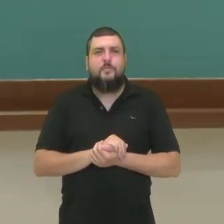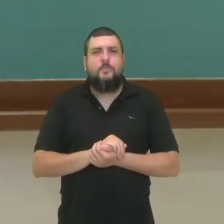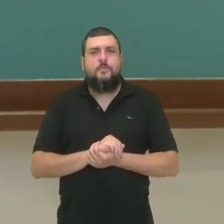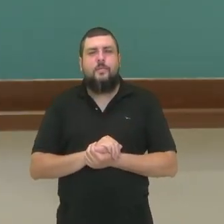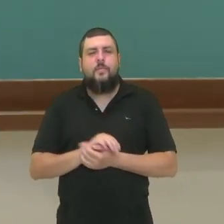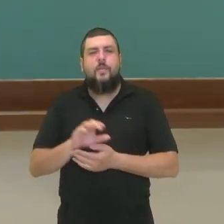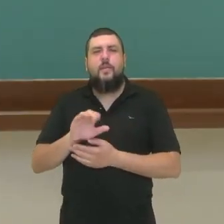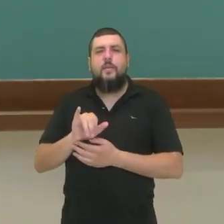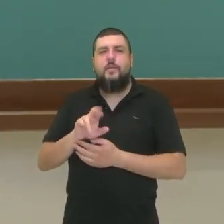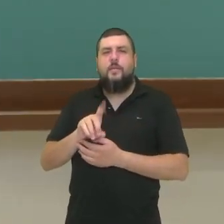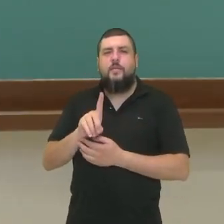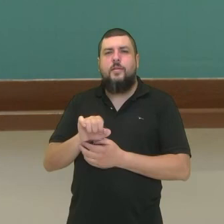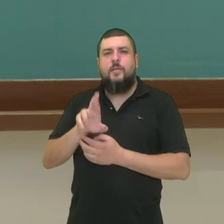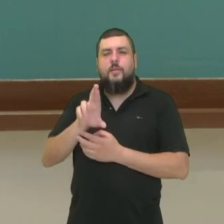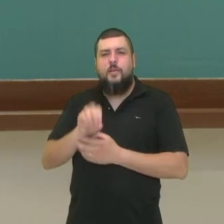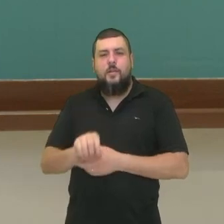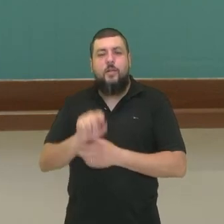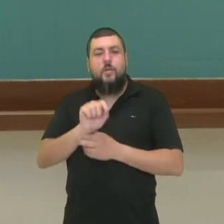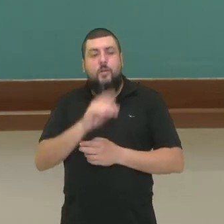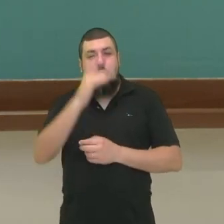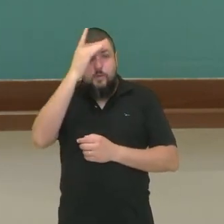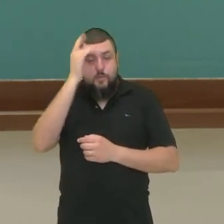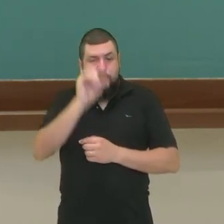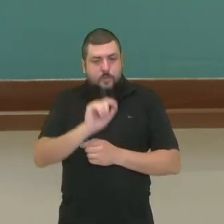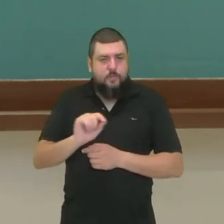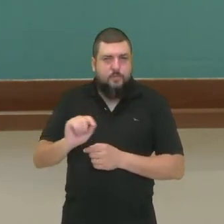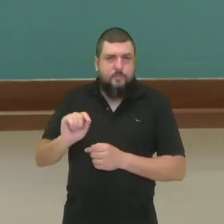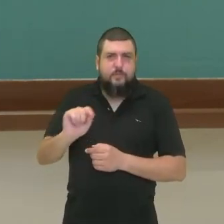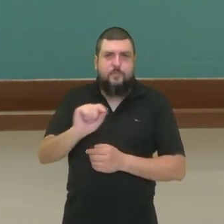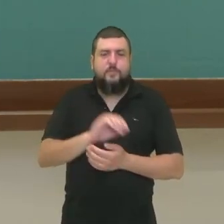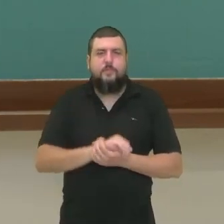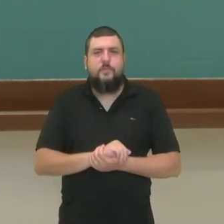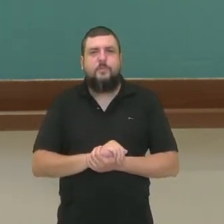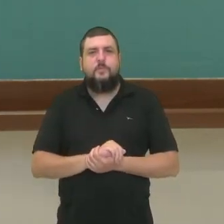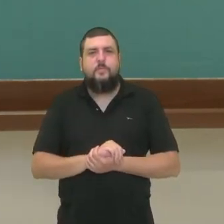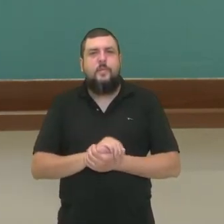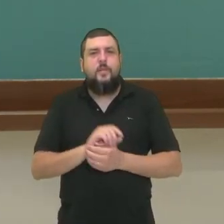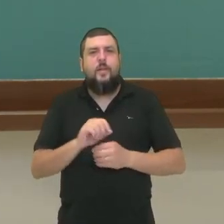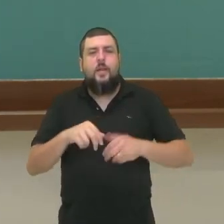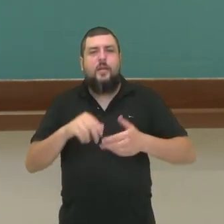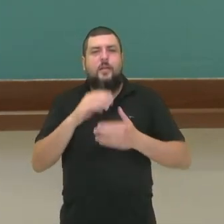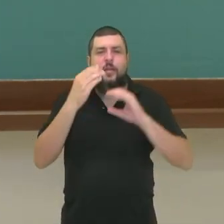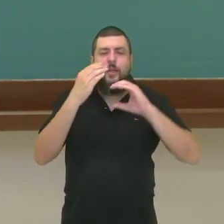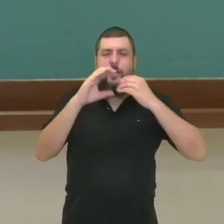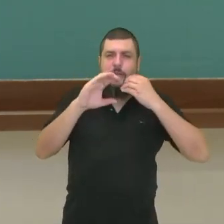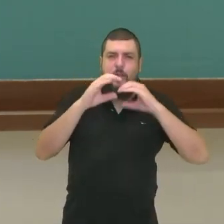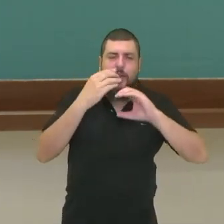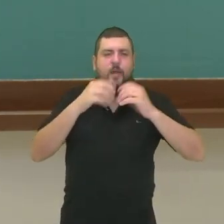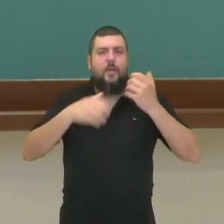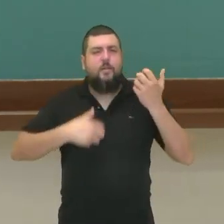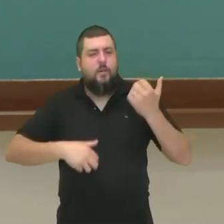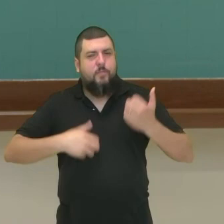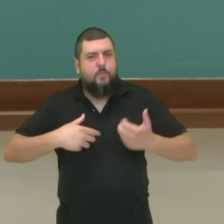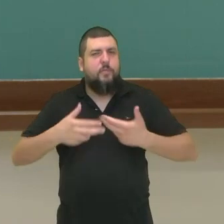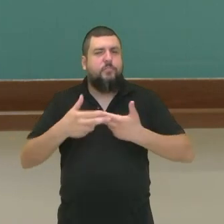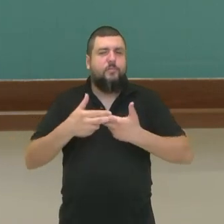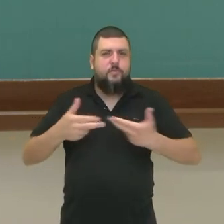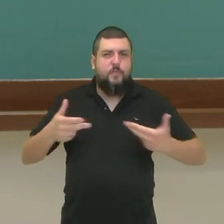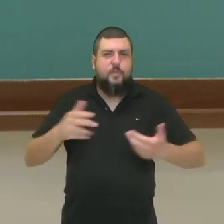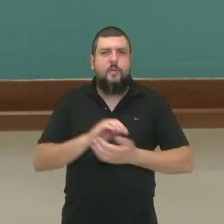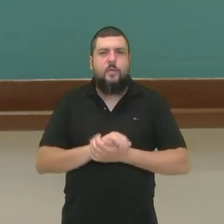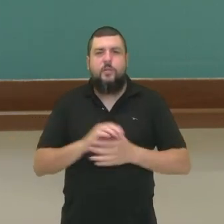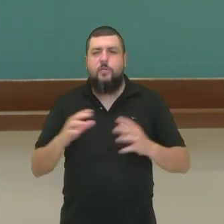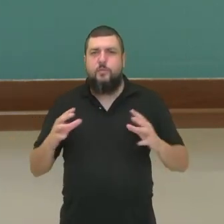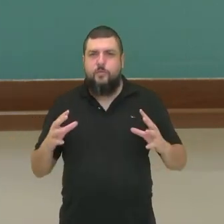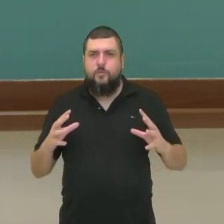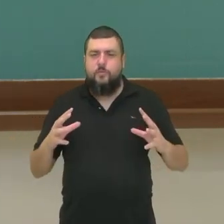Quem está na ciranda envolvido, né? Quem canta, quem dança, quem está ali tocando os instrumentos musicais. Todos